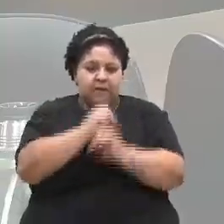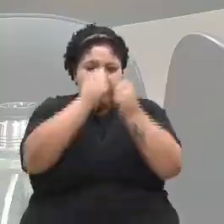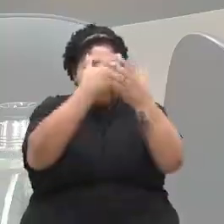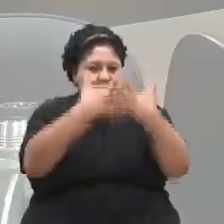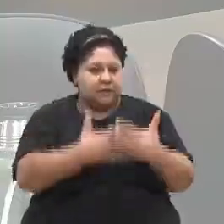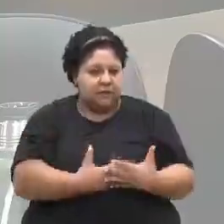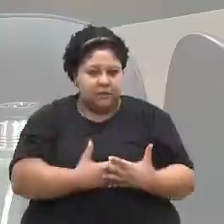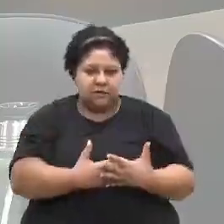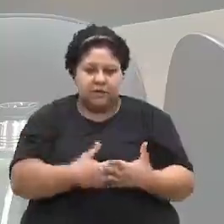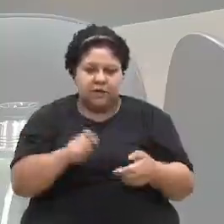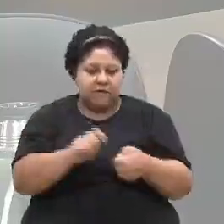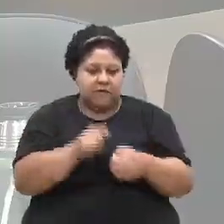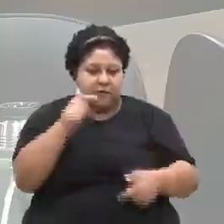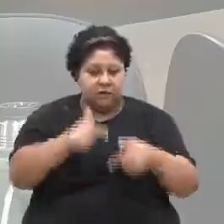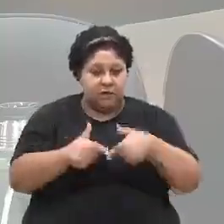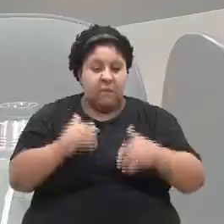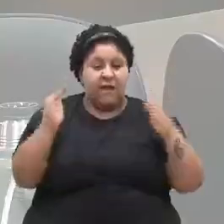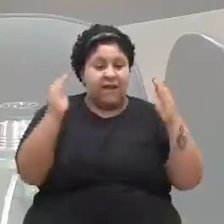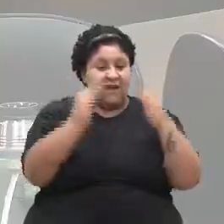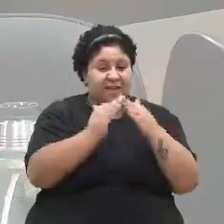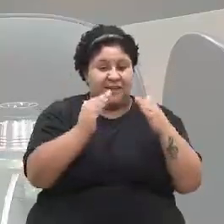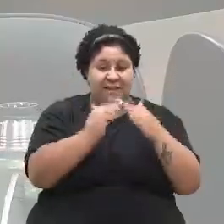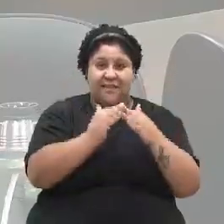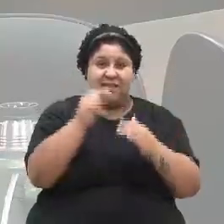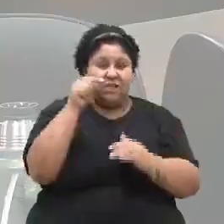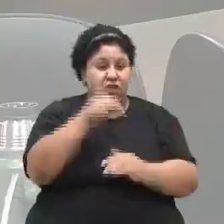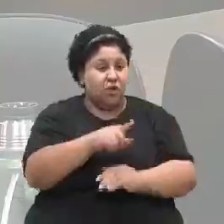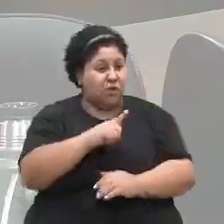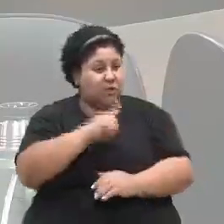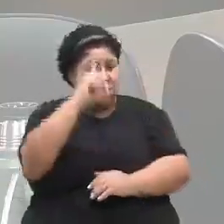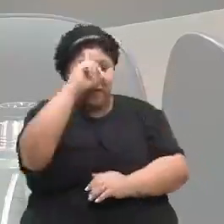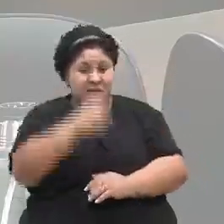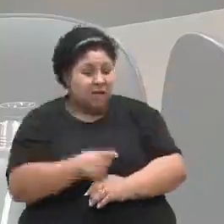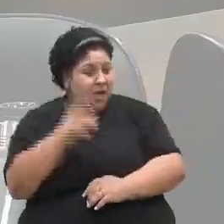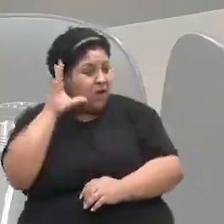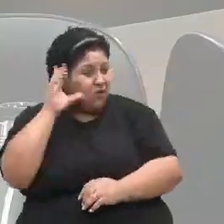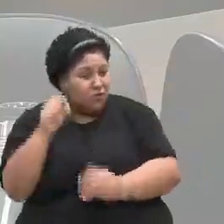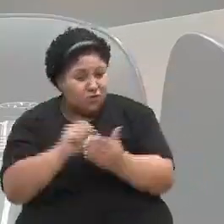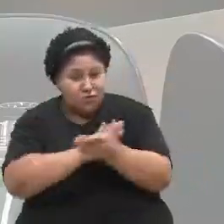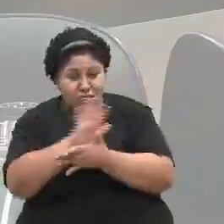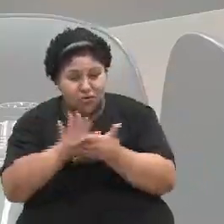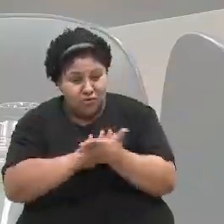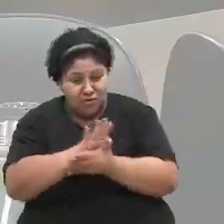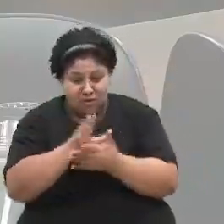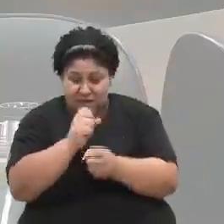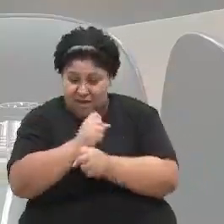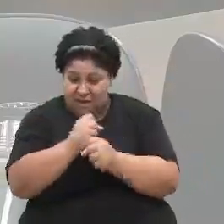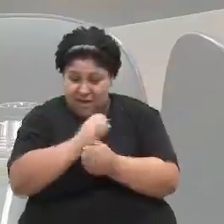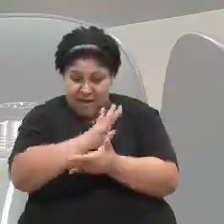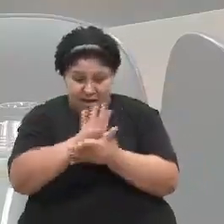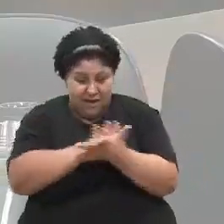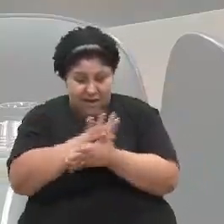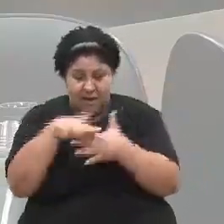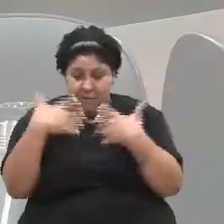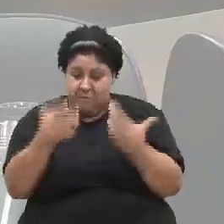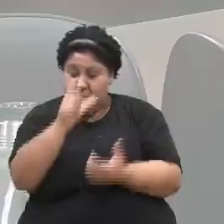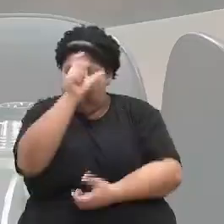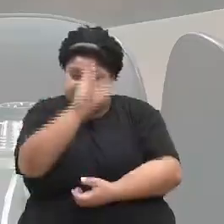não tem direito, a senhora é dona de casa. Eu não escuto em momento algum, em ano nenhum, com 60 anos,